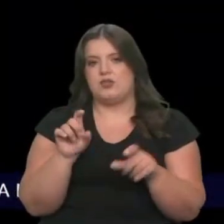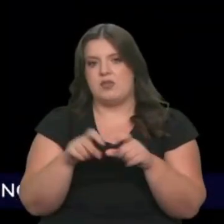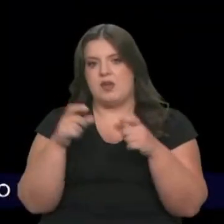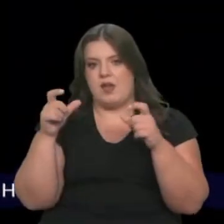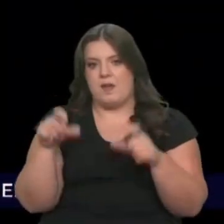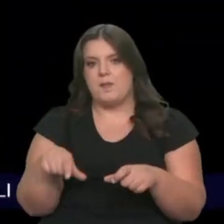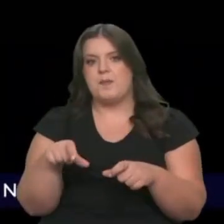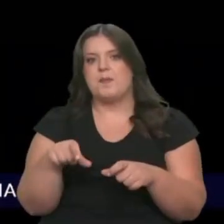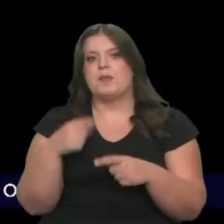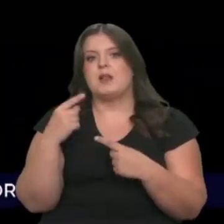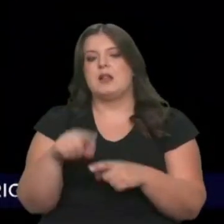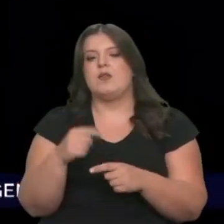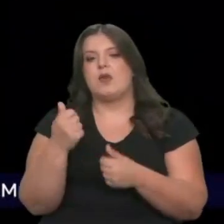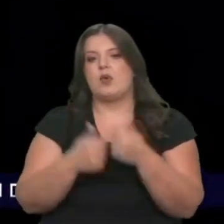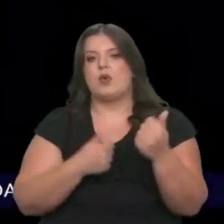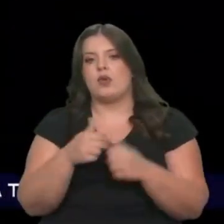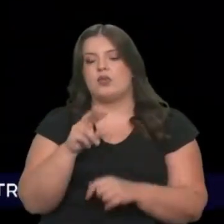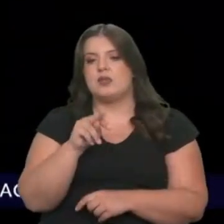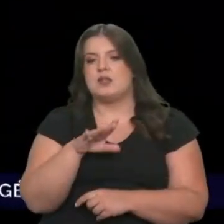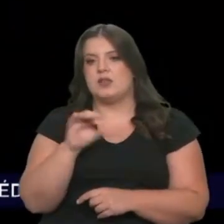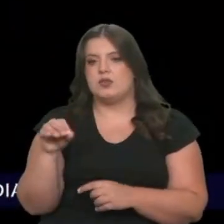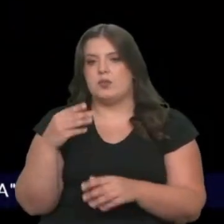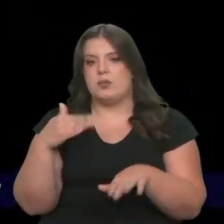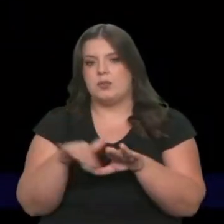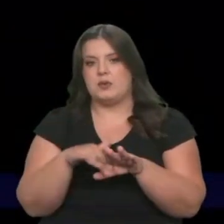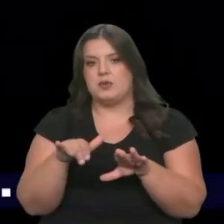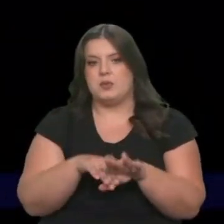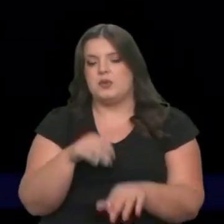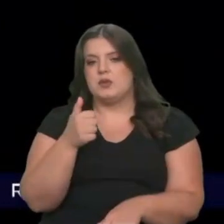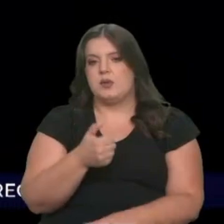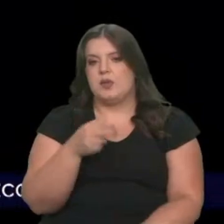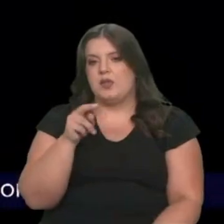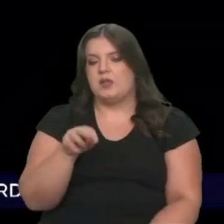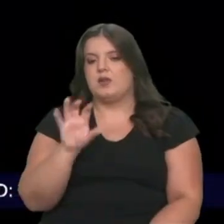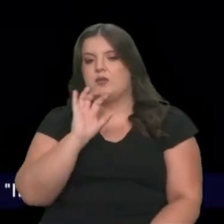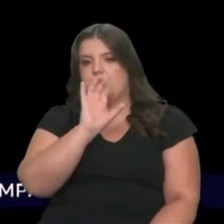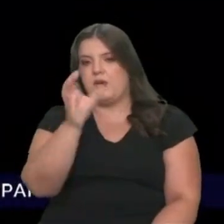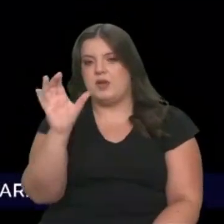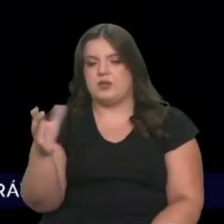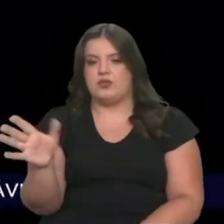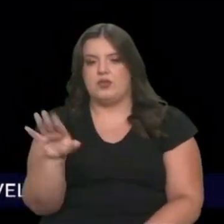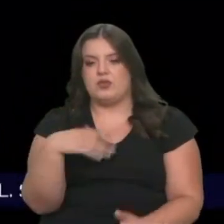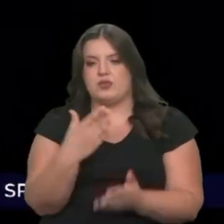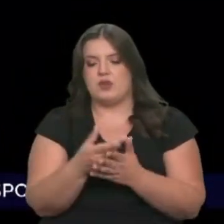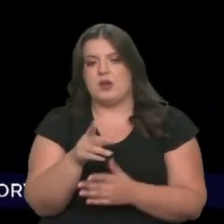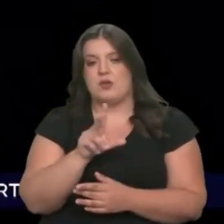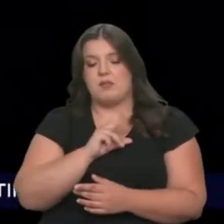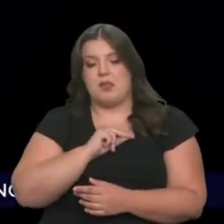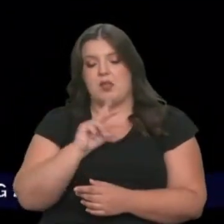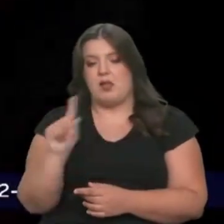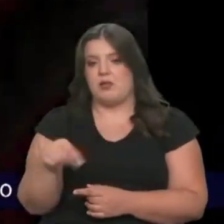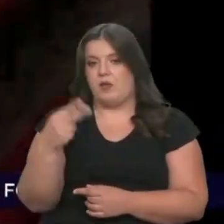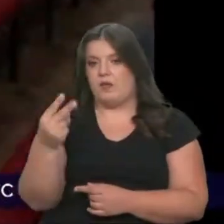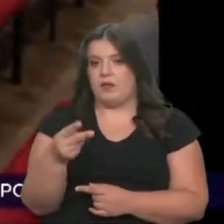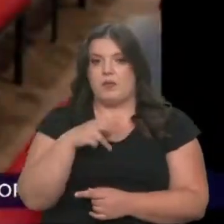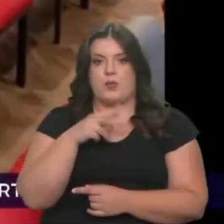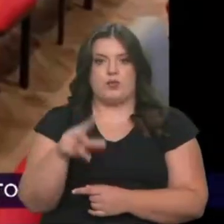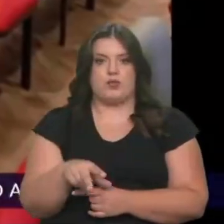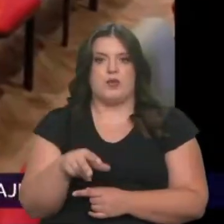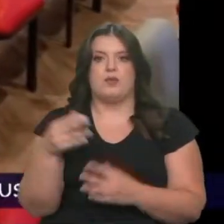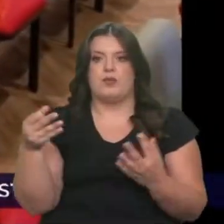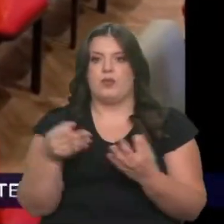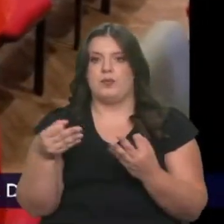Gaia, que tiveram a concorrer com 300 participantes de 53 países, trouxeram então estas distinções para Portugal